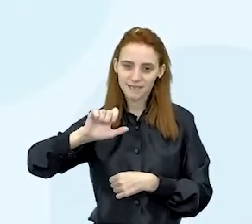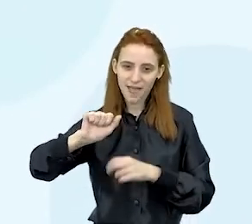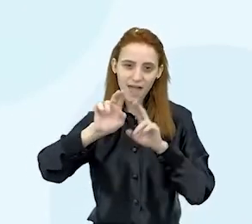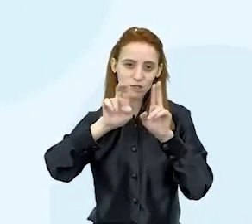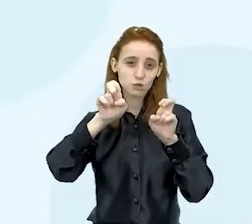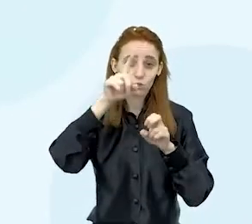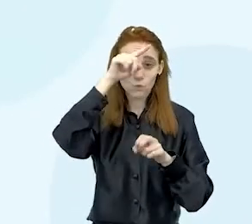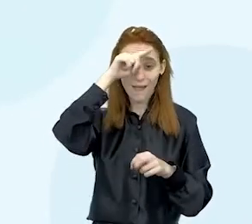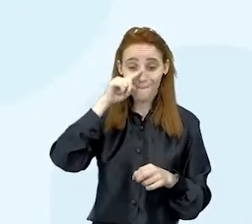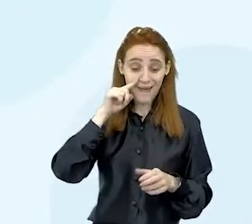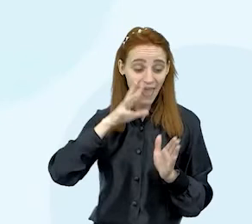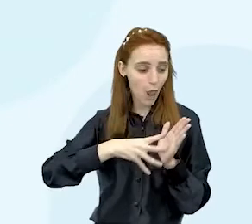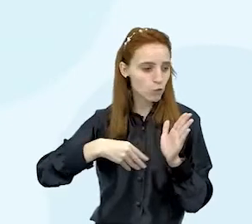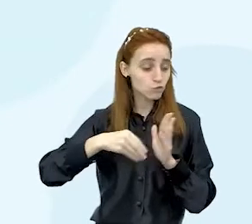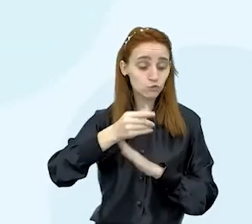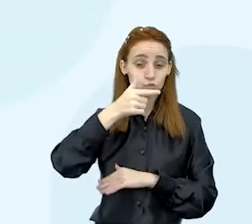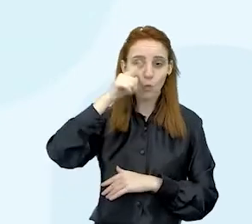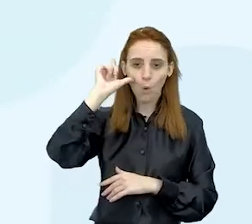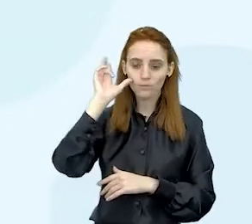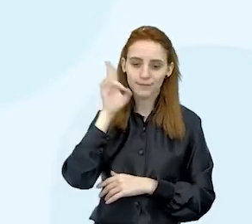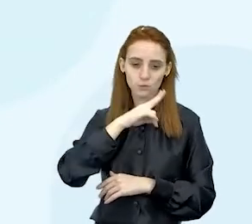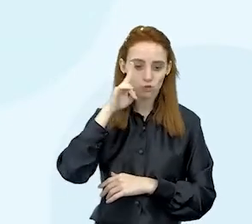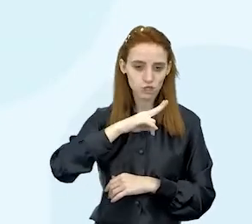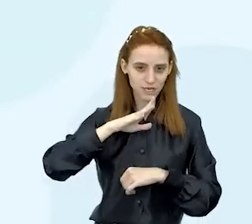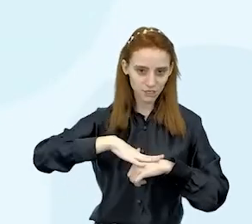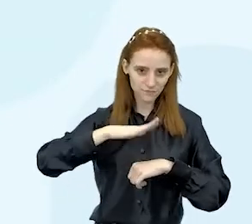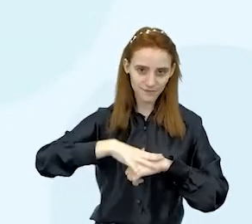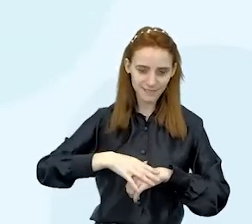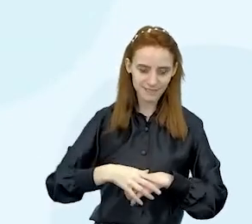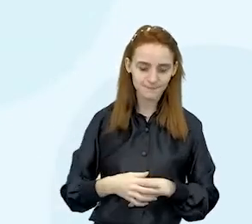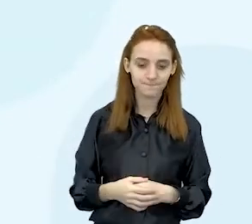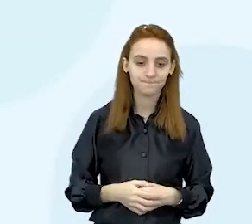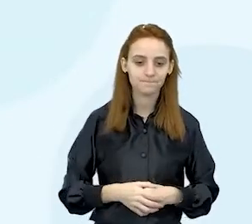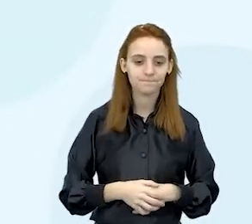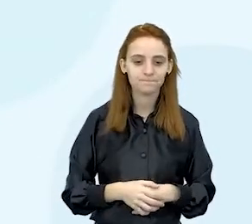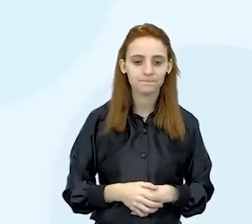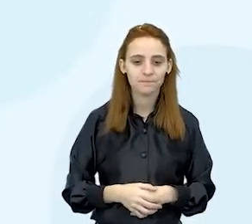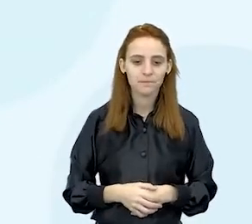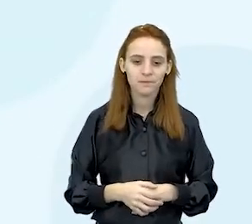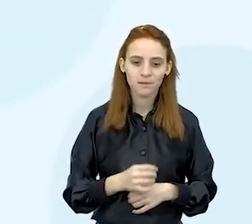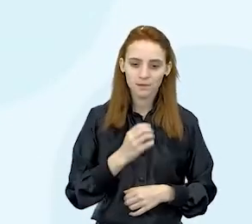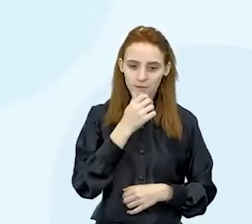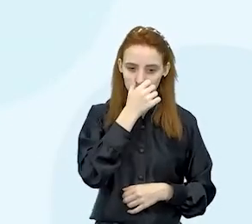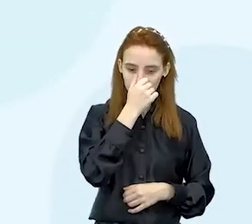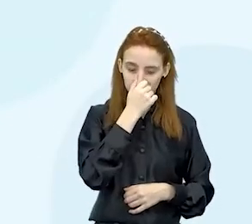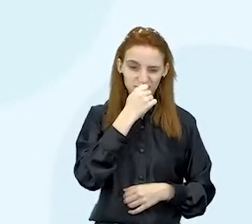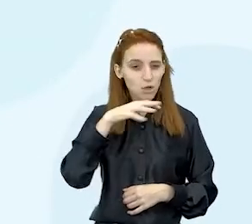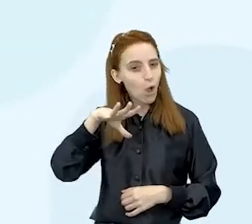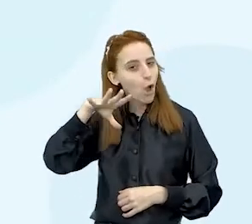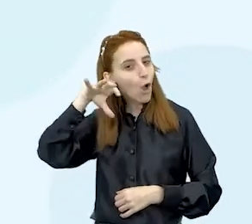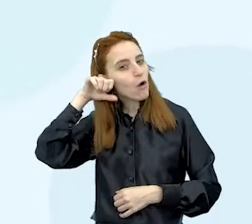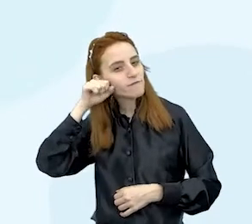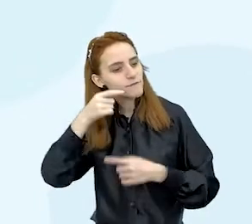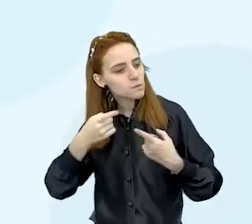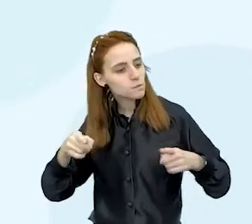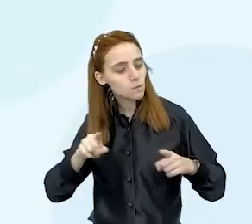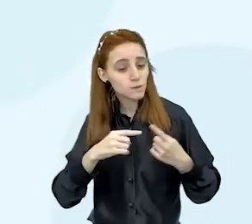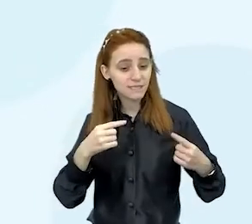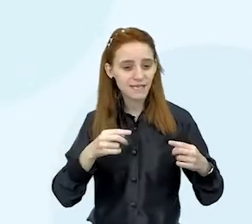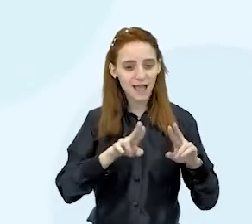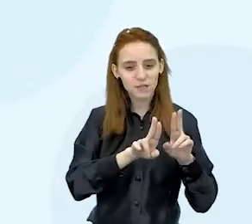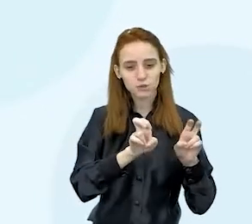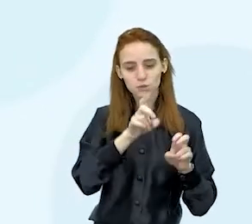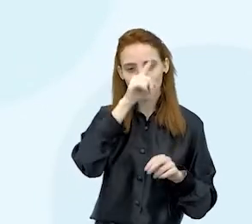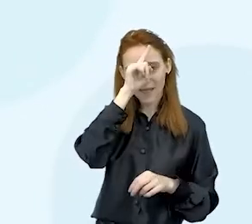Pra Ontem. Daí que tiramos o título da aula. Plagiei o título da aula dele. Olha! Ouçam o álbum Amarelo,